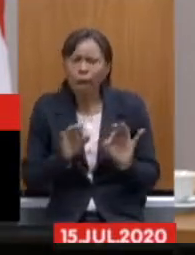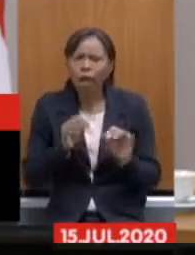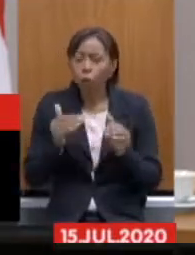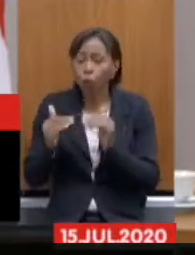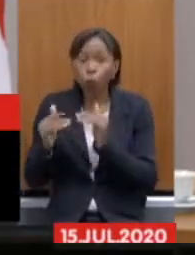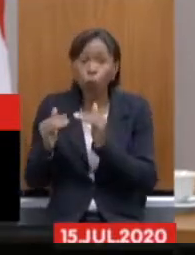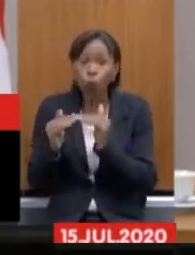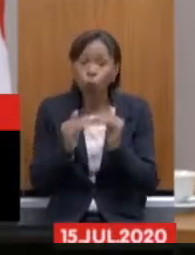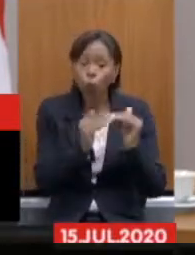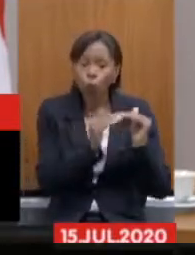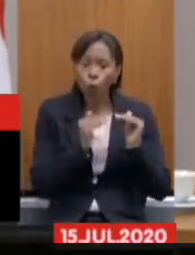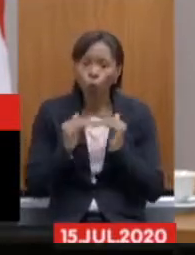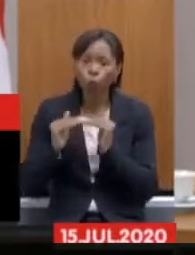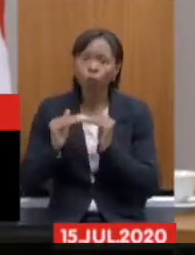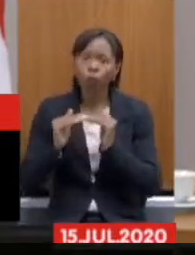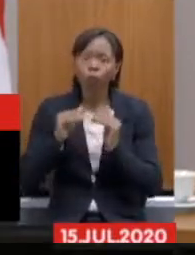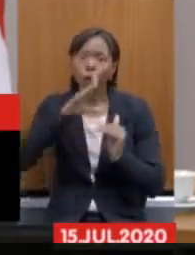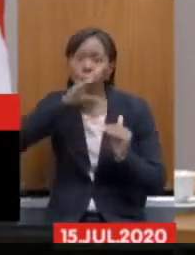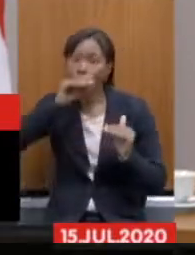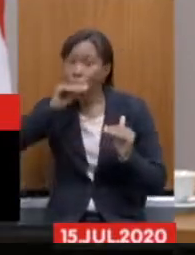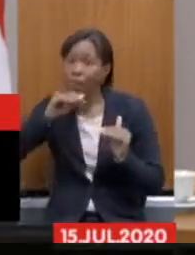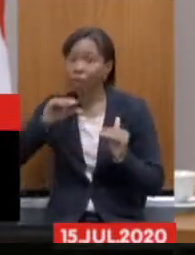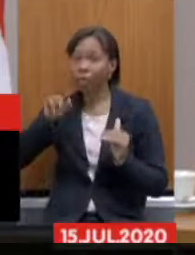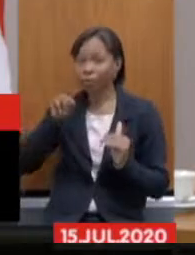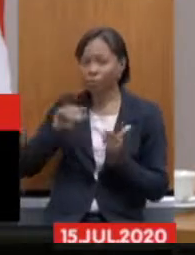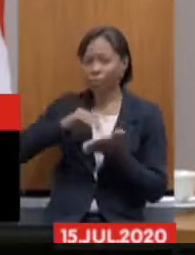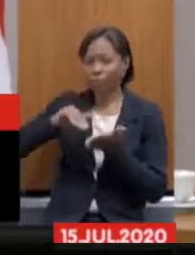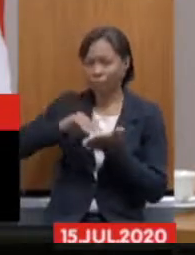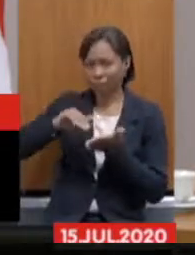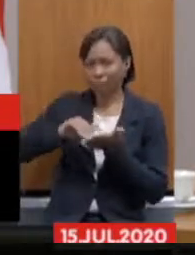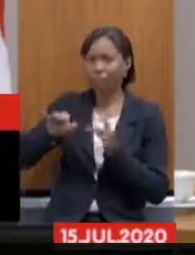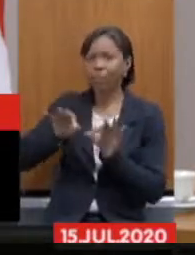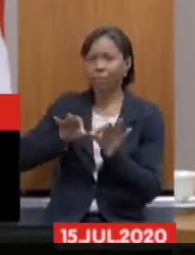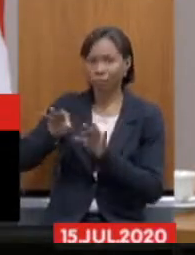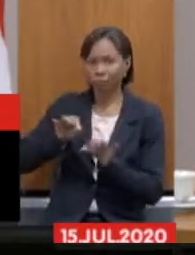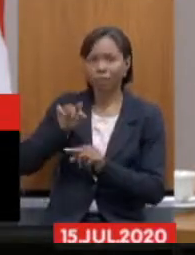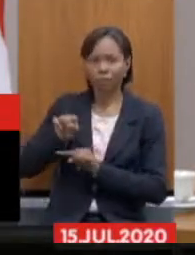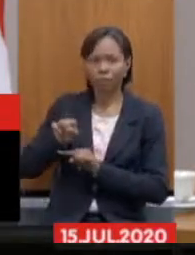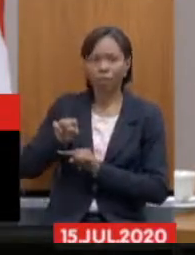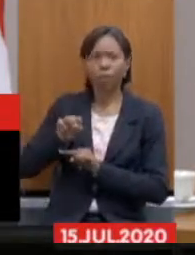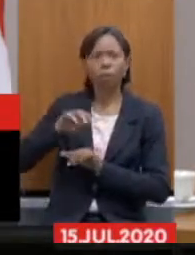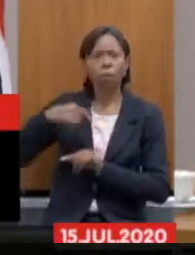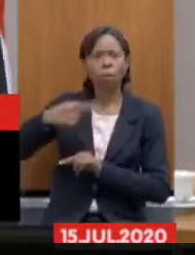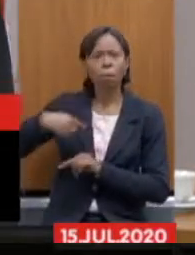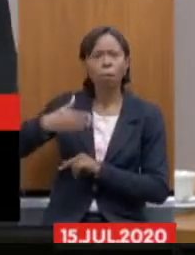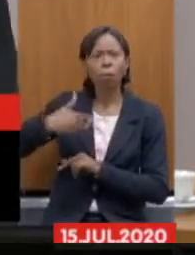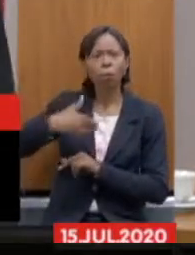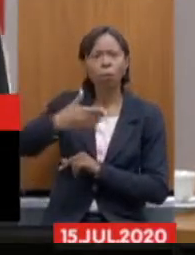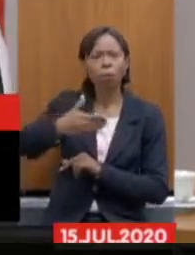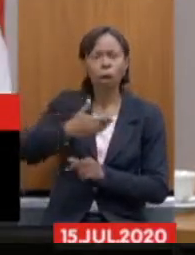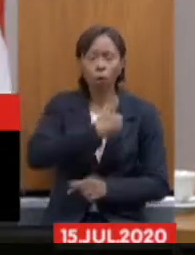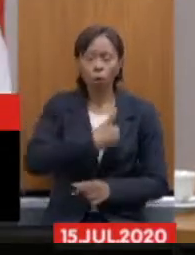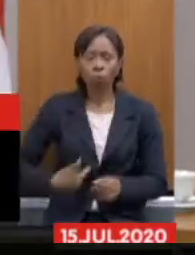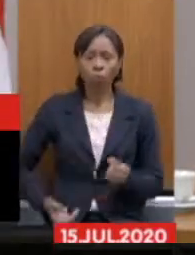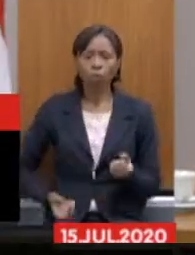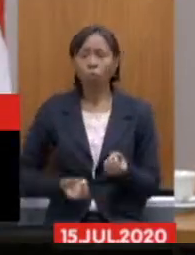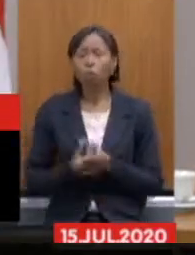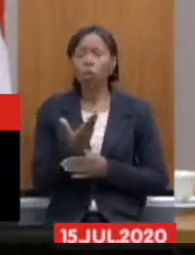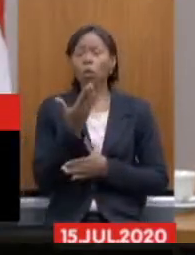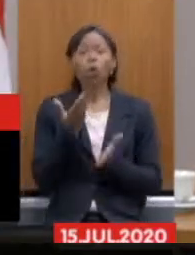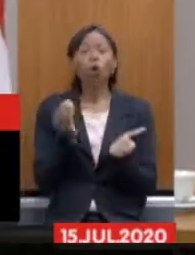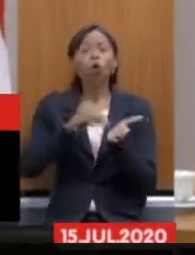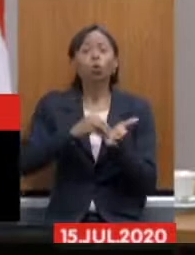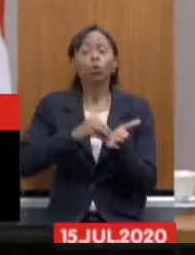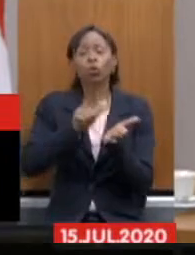comum acordo com os funcionários da seplag os dias depois o governo publicou nos jornais que houve a